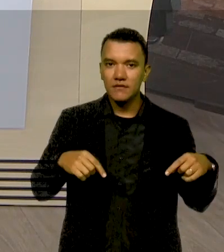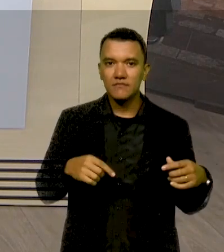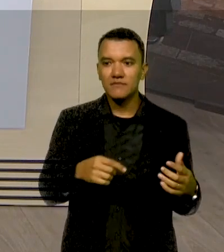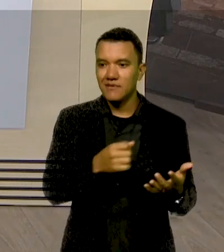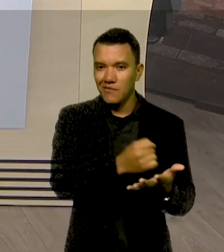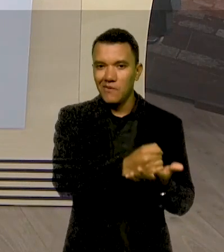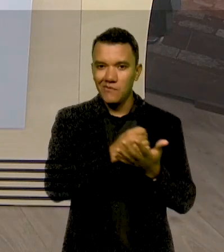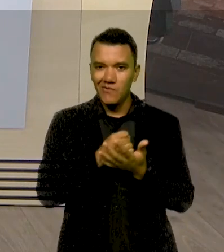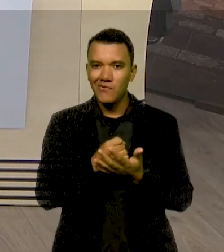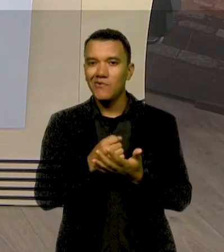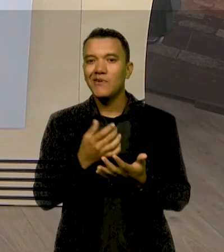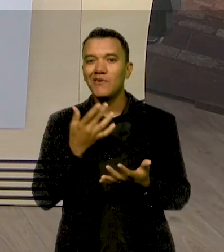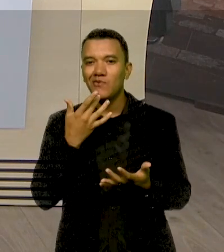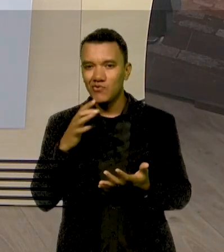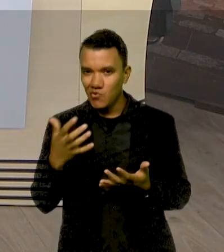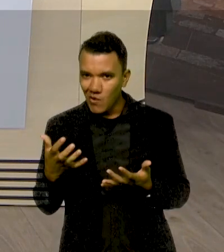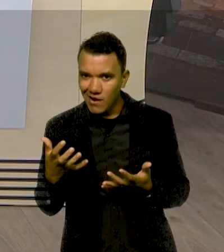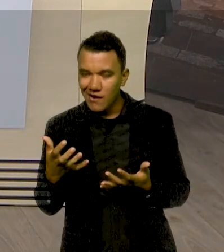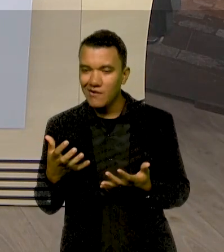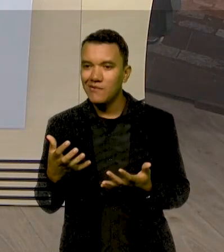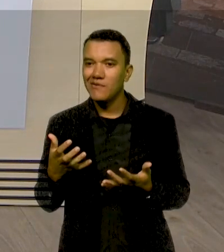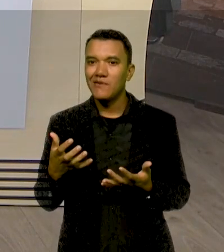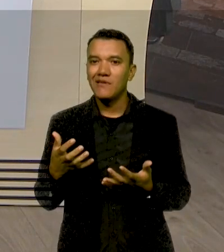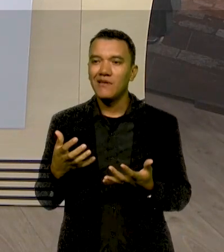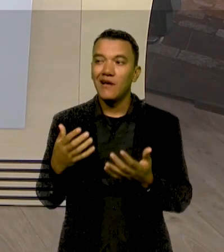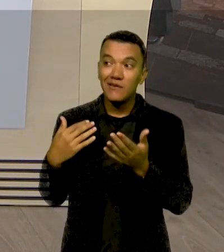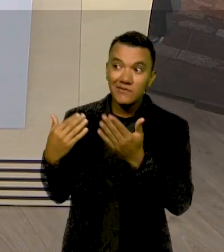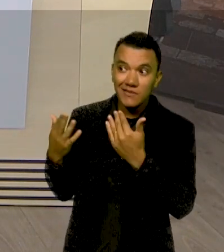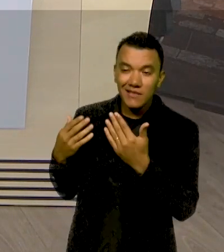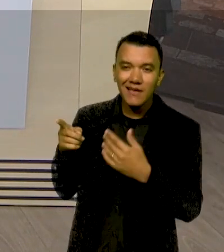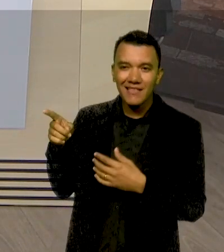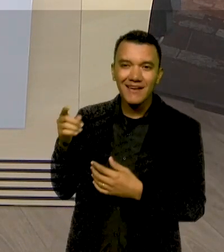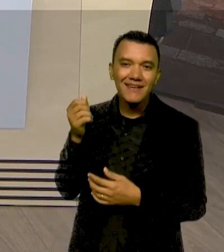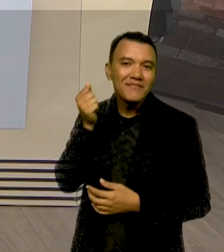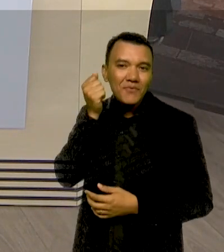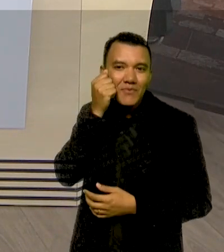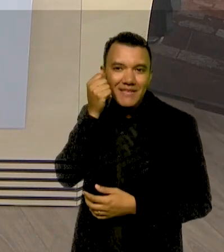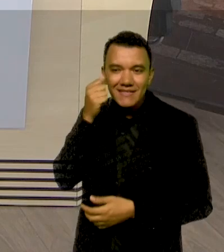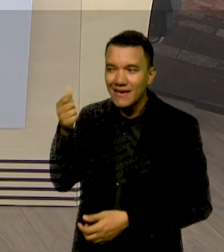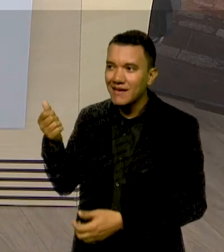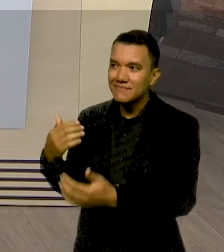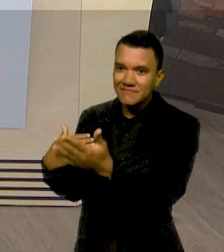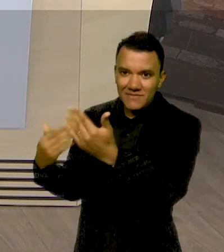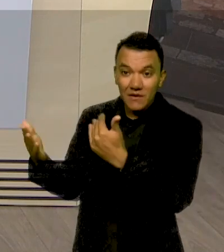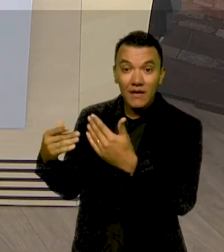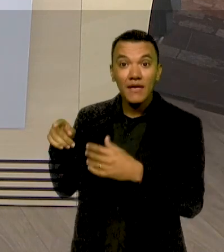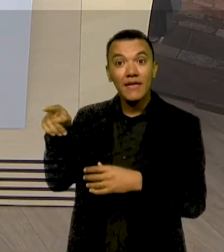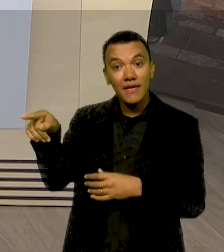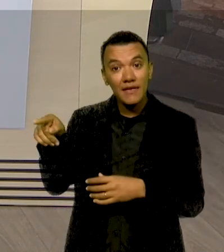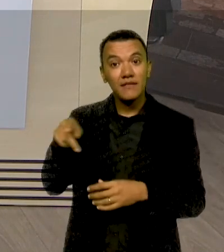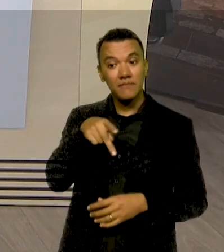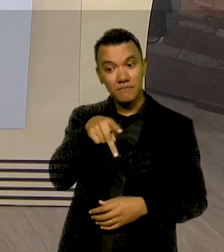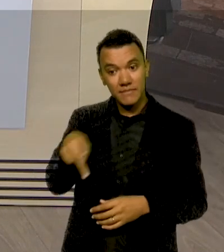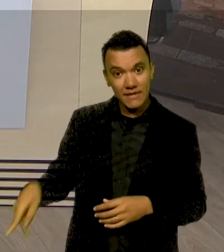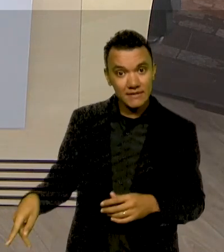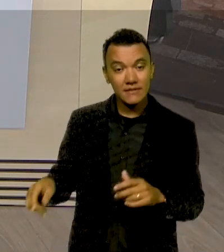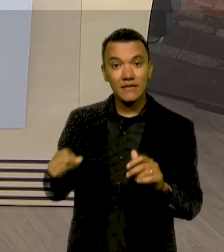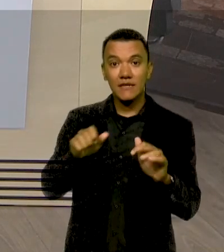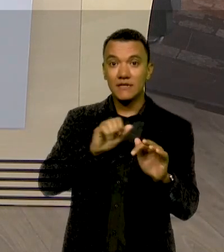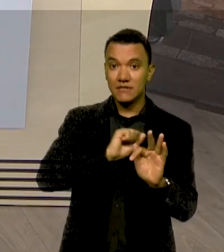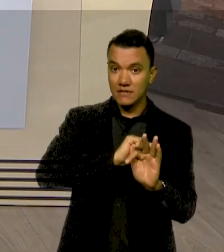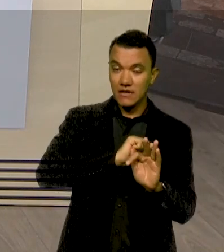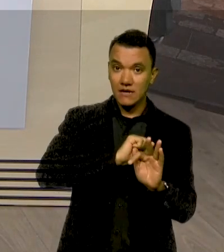João Moreno para me auxiliar na conversa com o André Stefano, que é o presidente da Federação Maranhense Desportiva dos